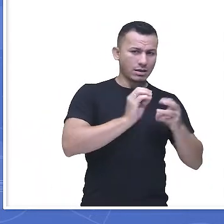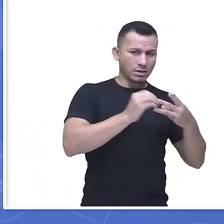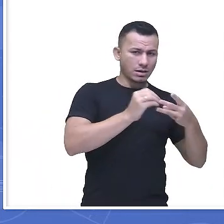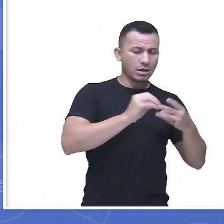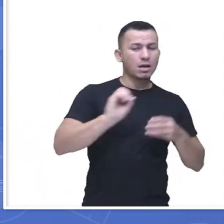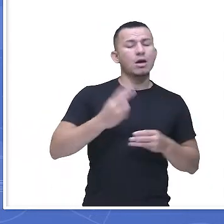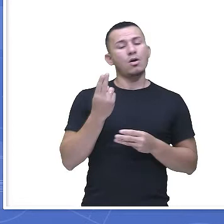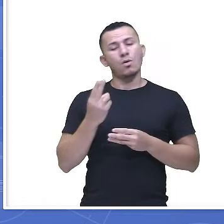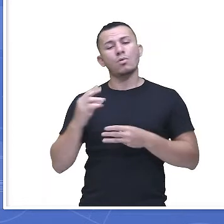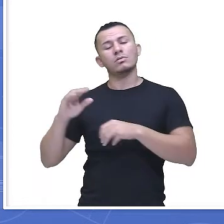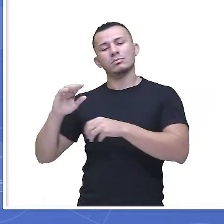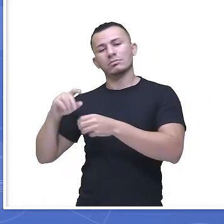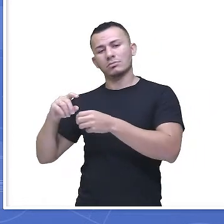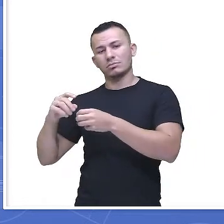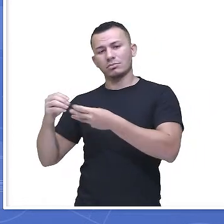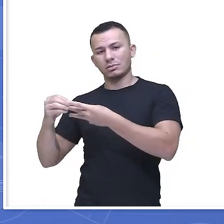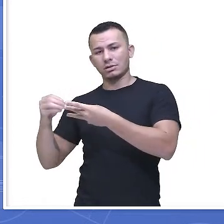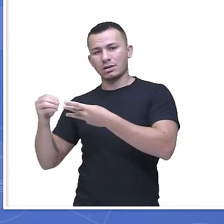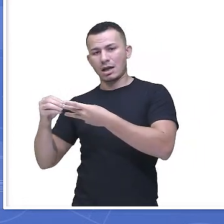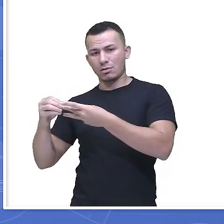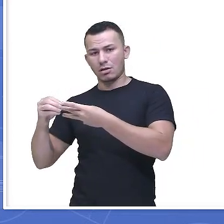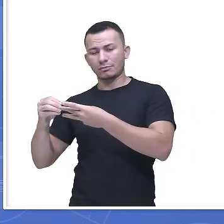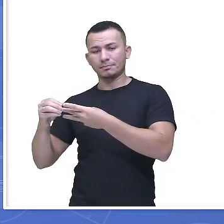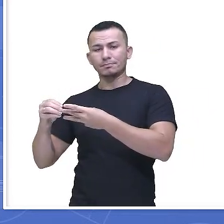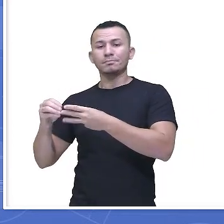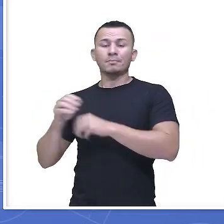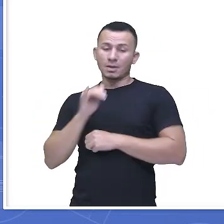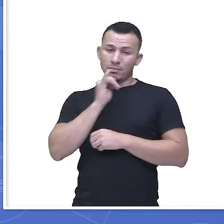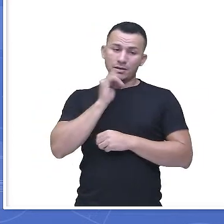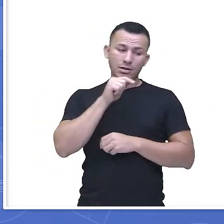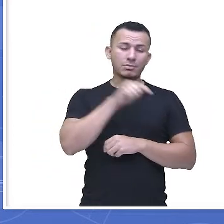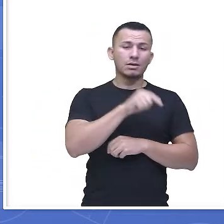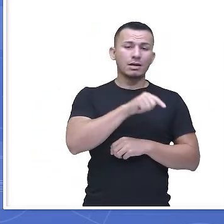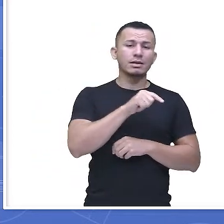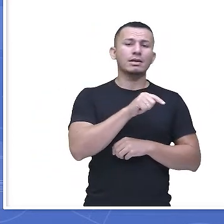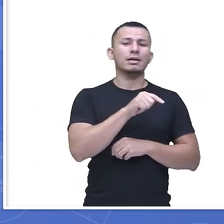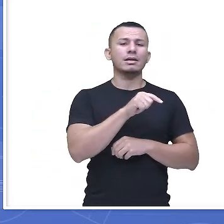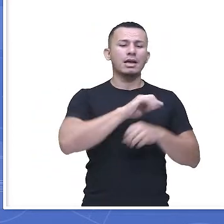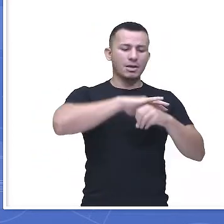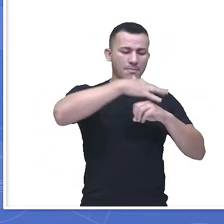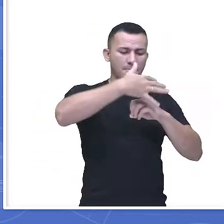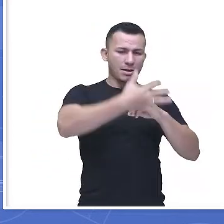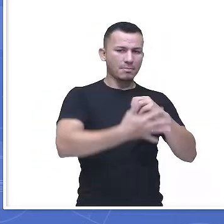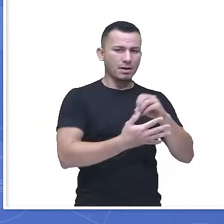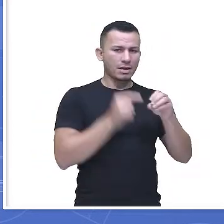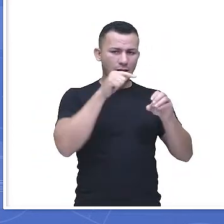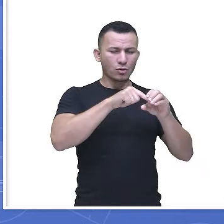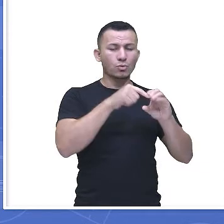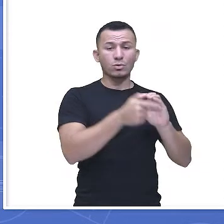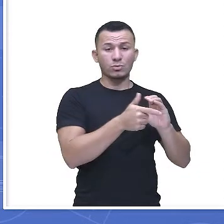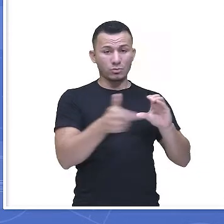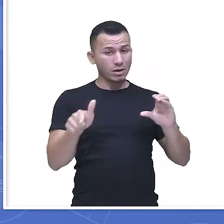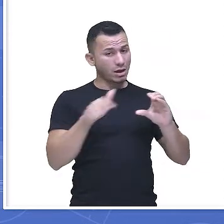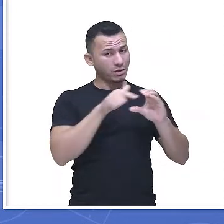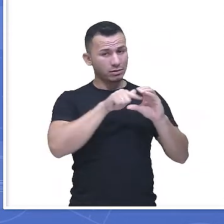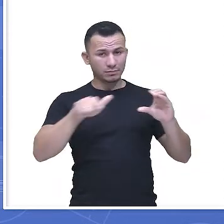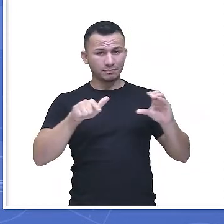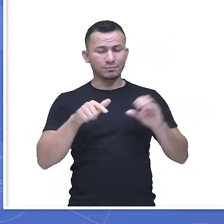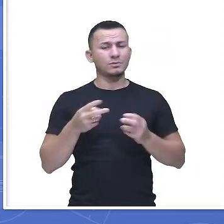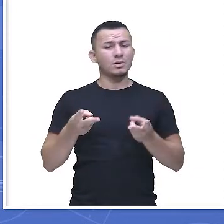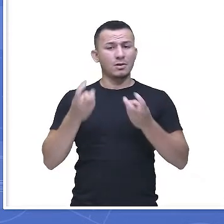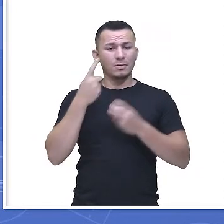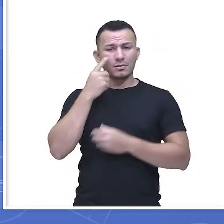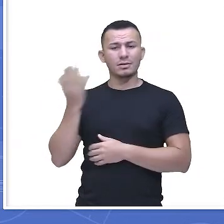A procarionte, ela não tem carioteca, ou seja, não possui uma membrana no núcleo. Observem que você tem uma célula bacteriana